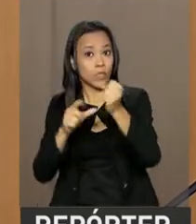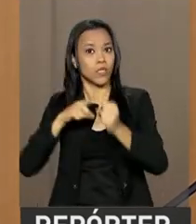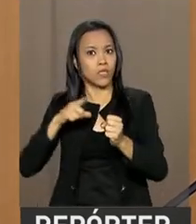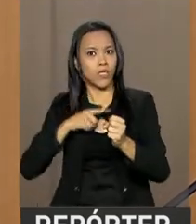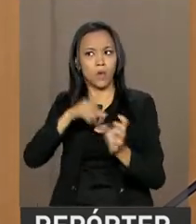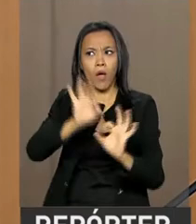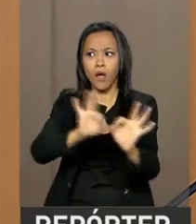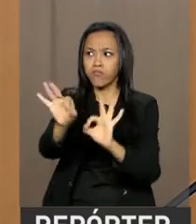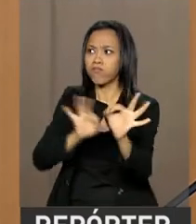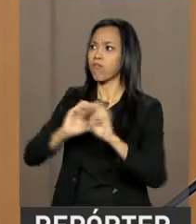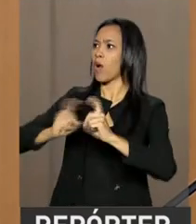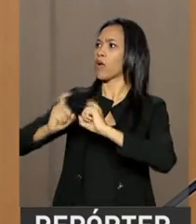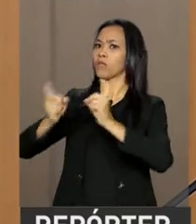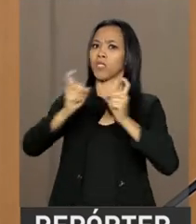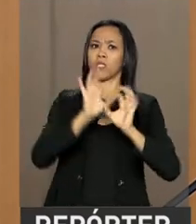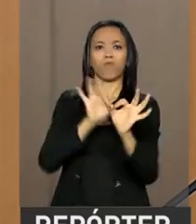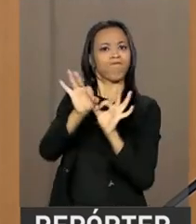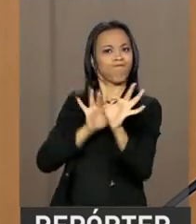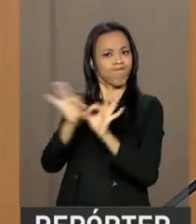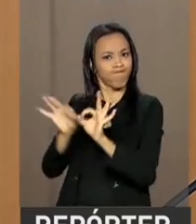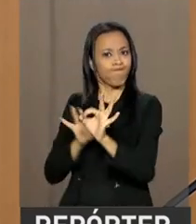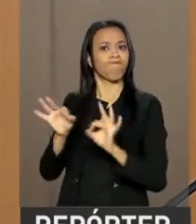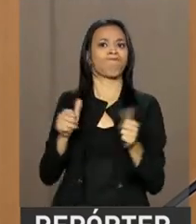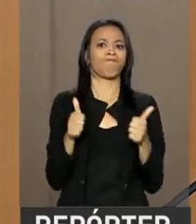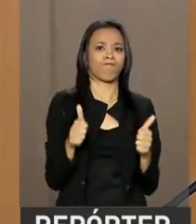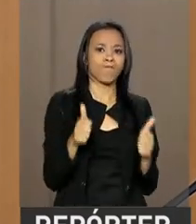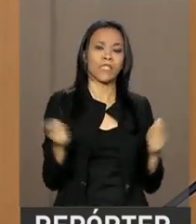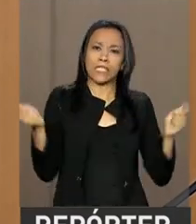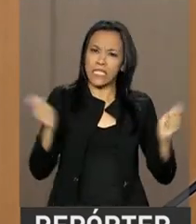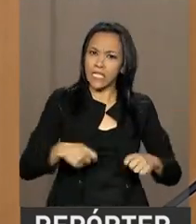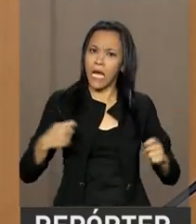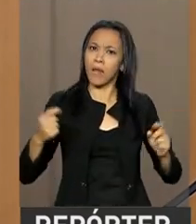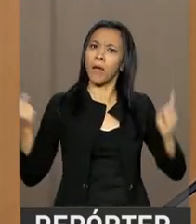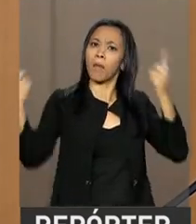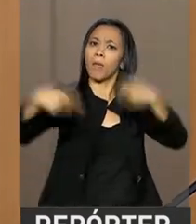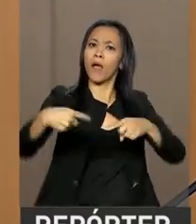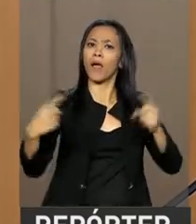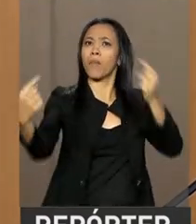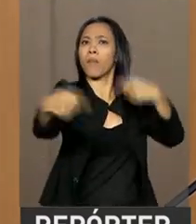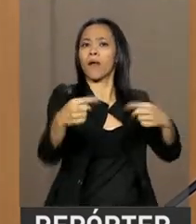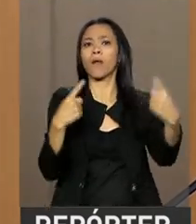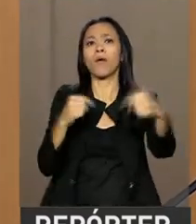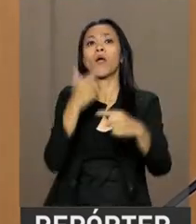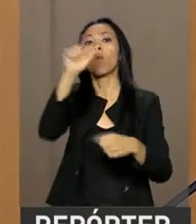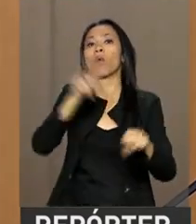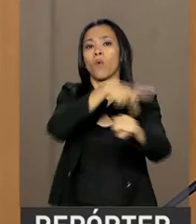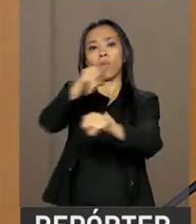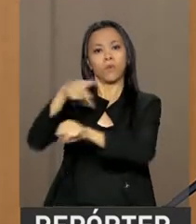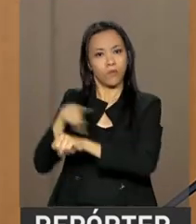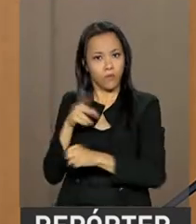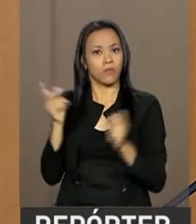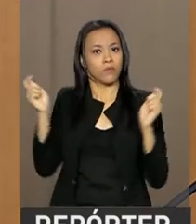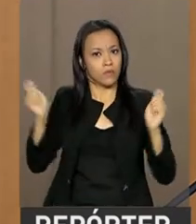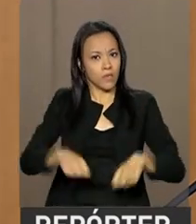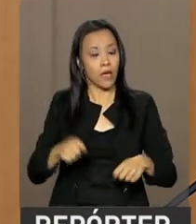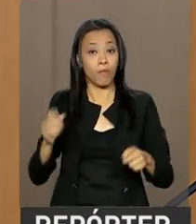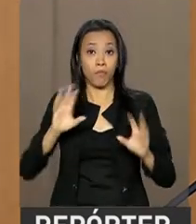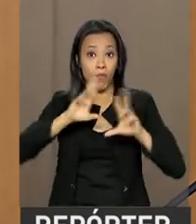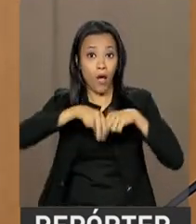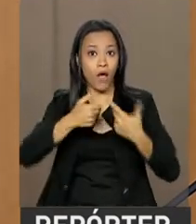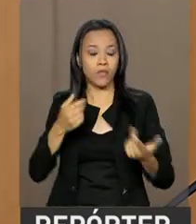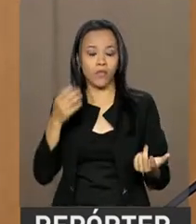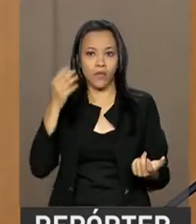de nos tornar competitivos e nos inserir pela eficiência pela rapidez